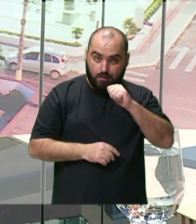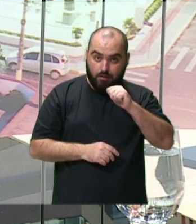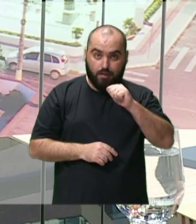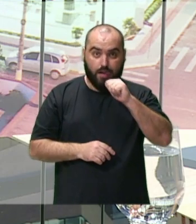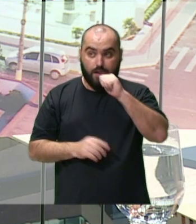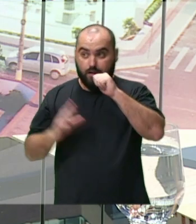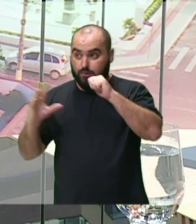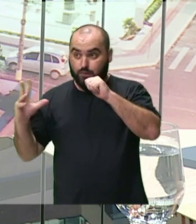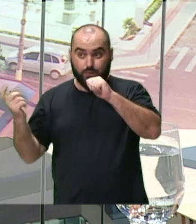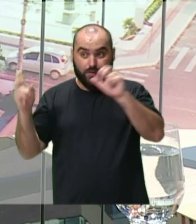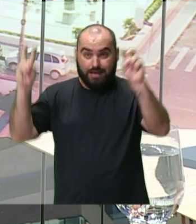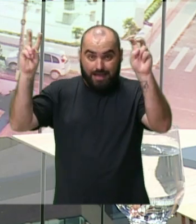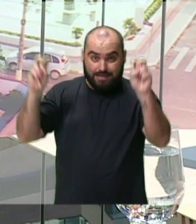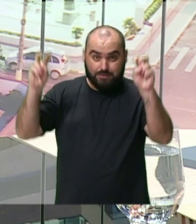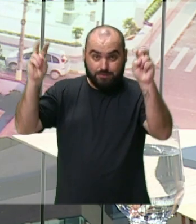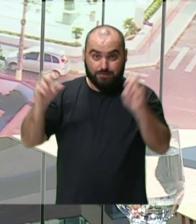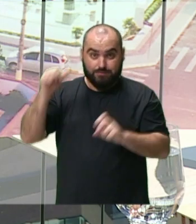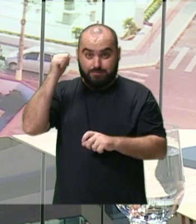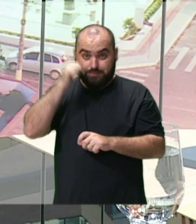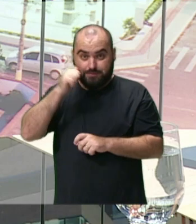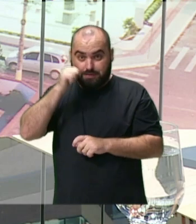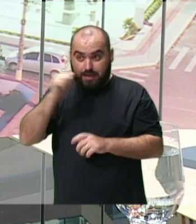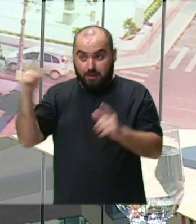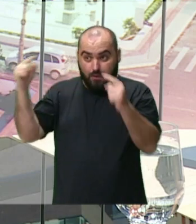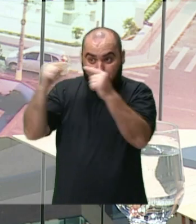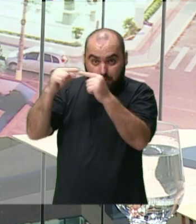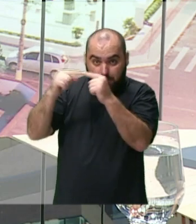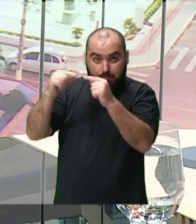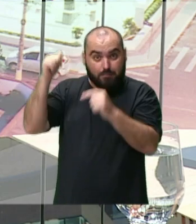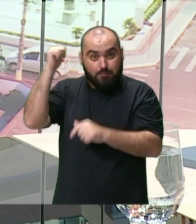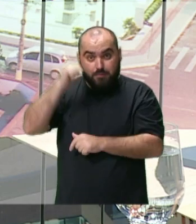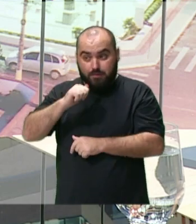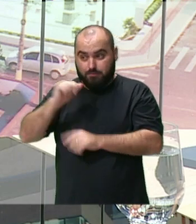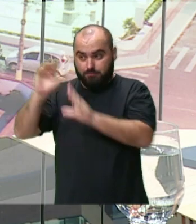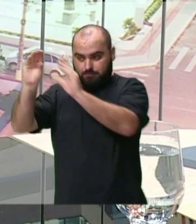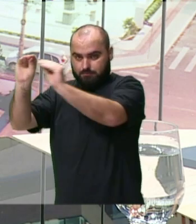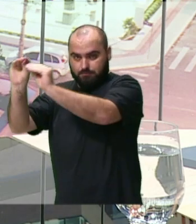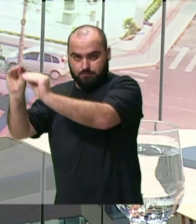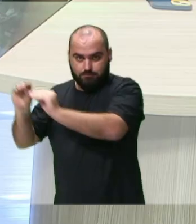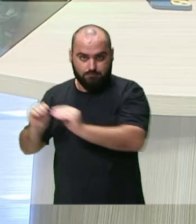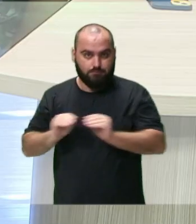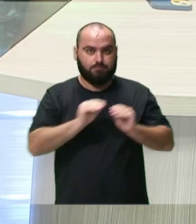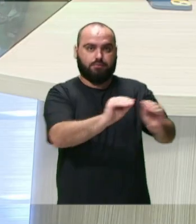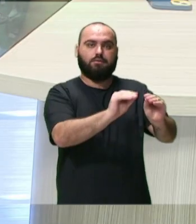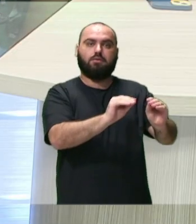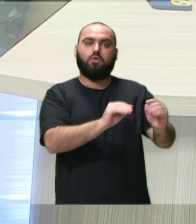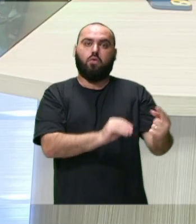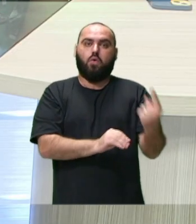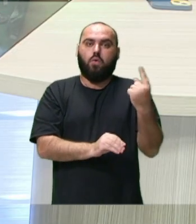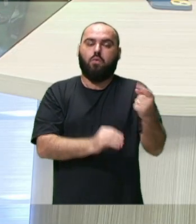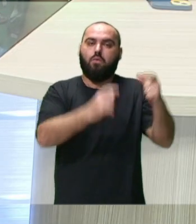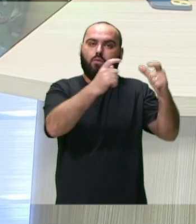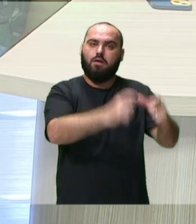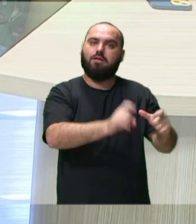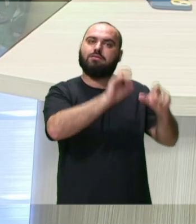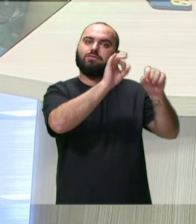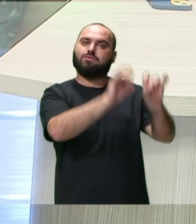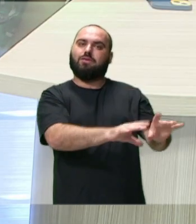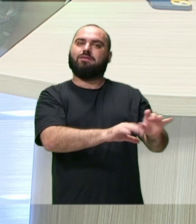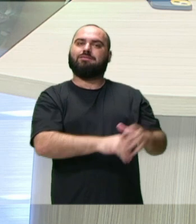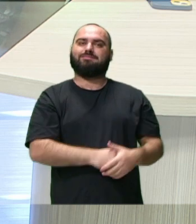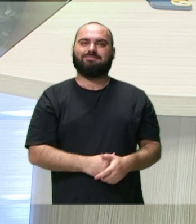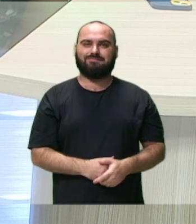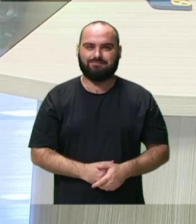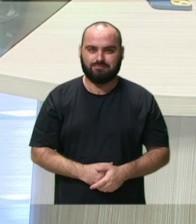pauta feminina, aqui, que tem a ver com o assunto, possa centralizar as forças, possa não se esquecer. De repente, se